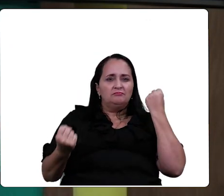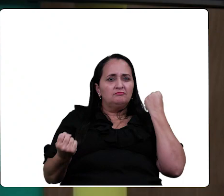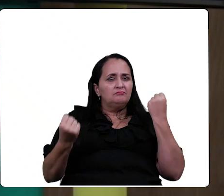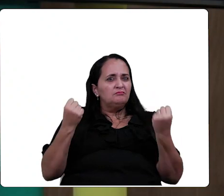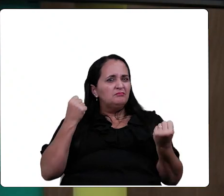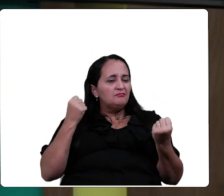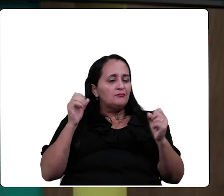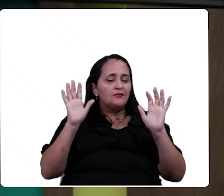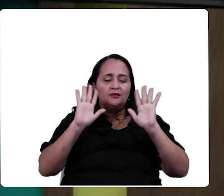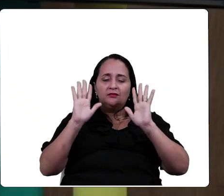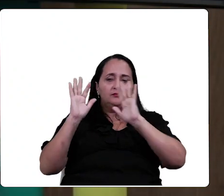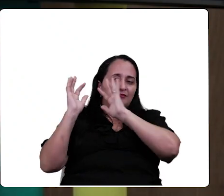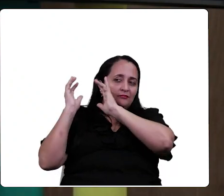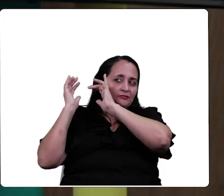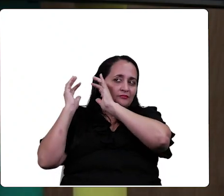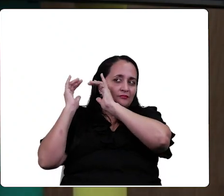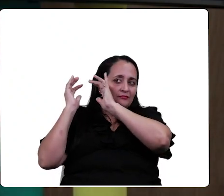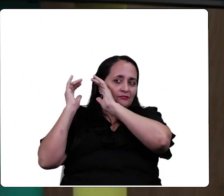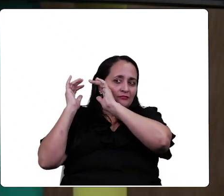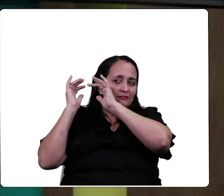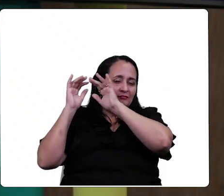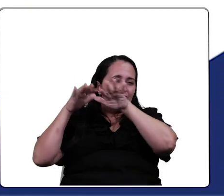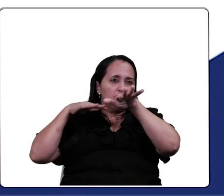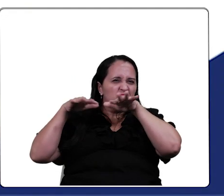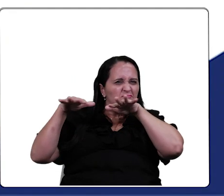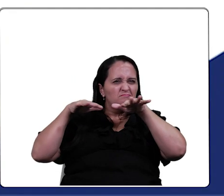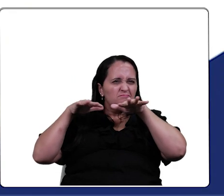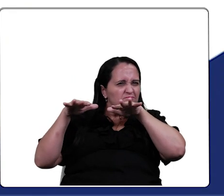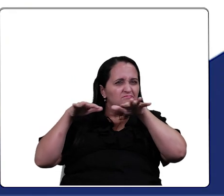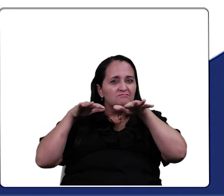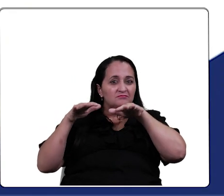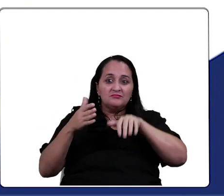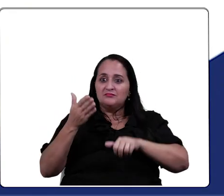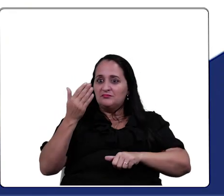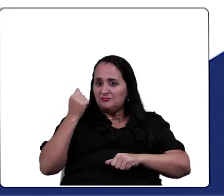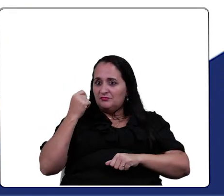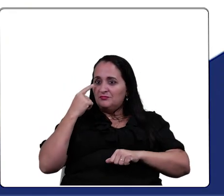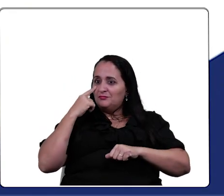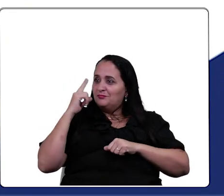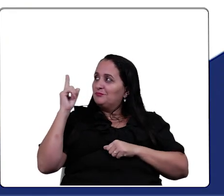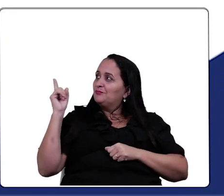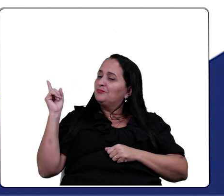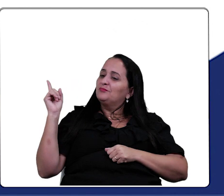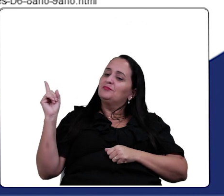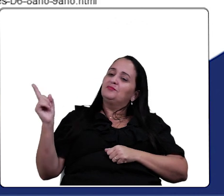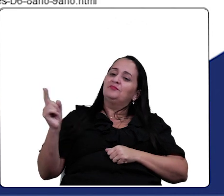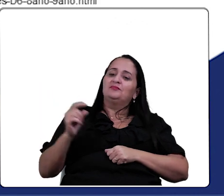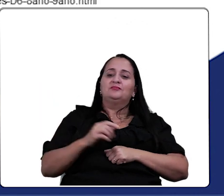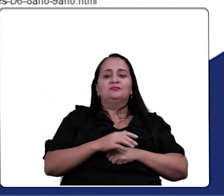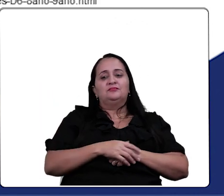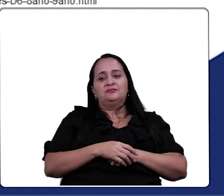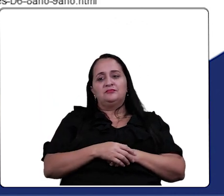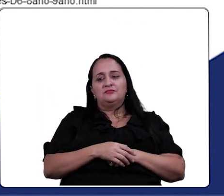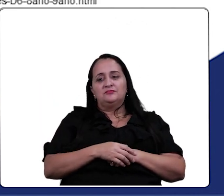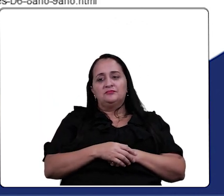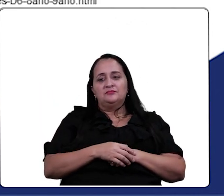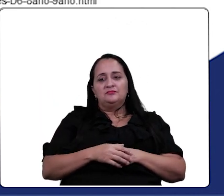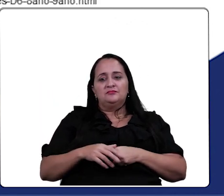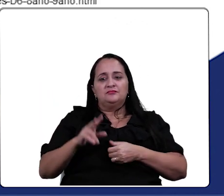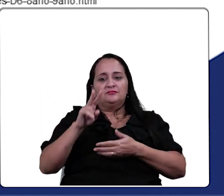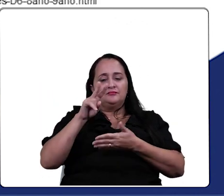não? Ah, é o cérebro? Ah, tá bom. Então vamos exercitar mais um pouco. Leia o